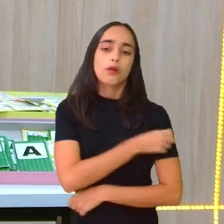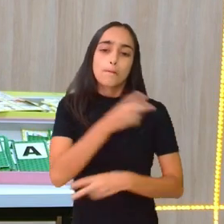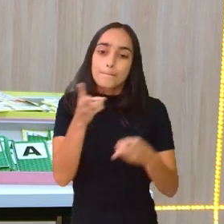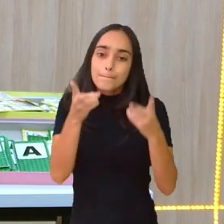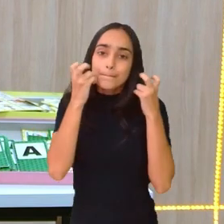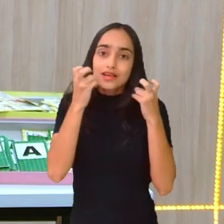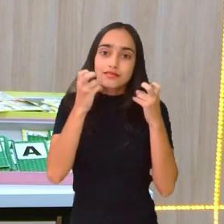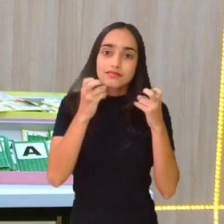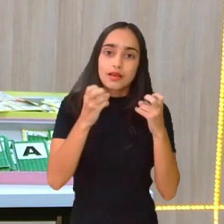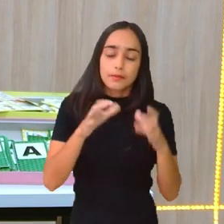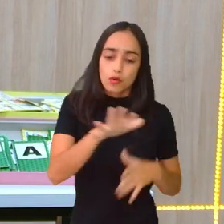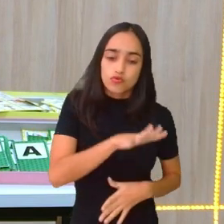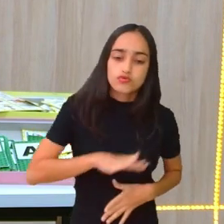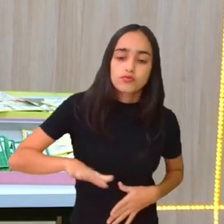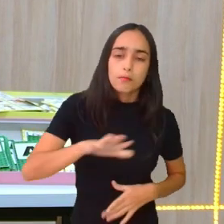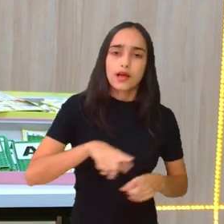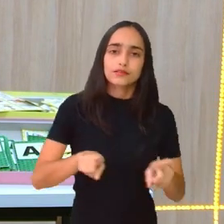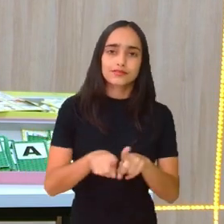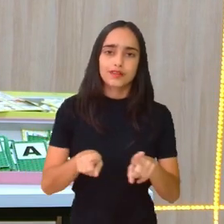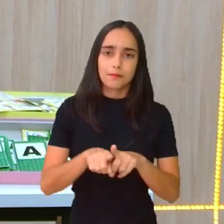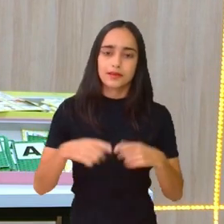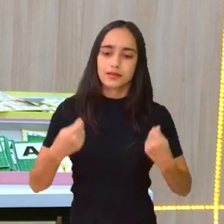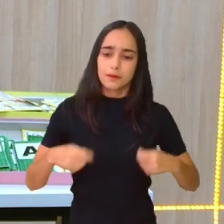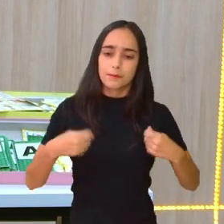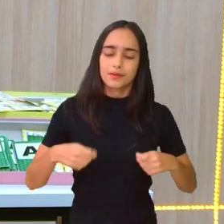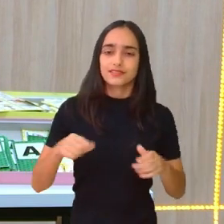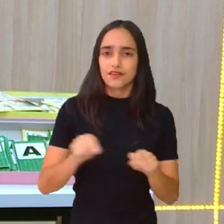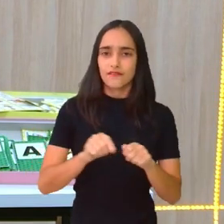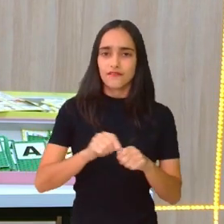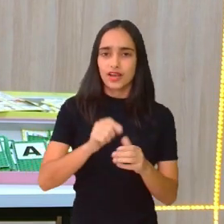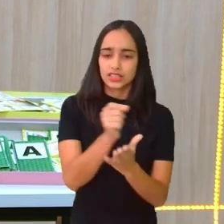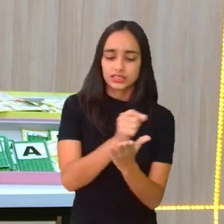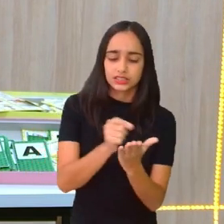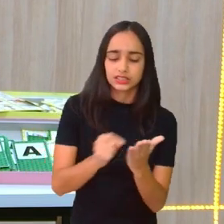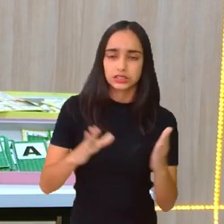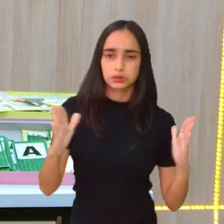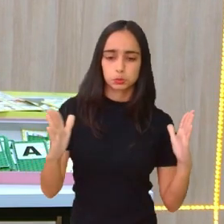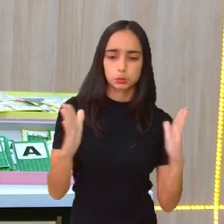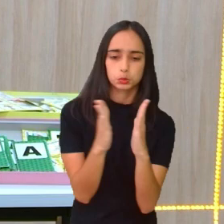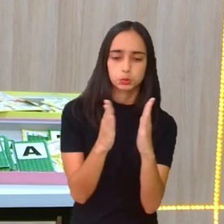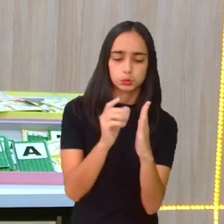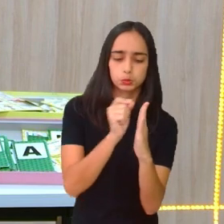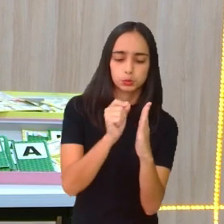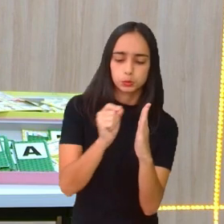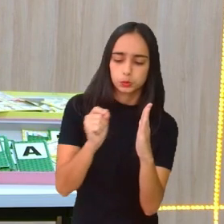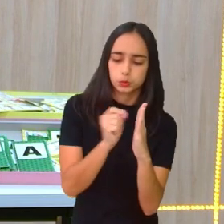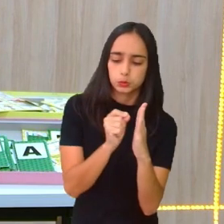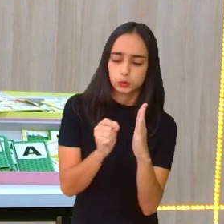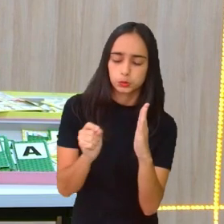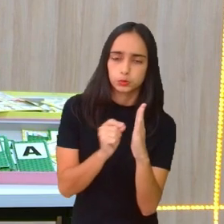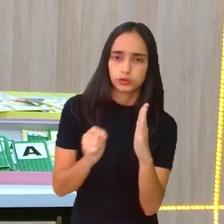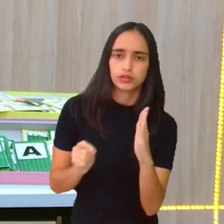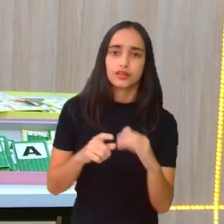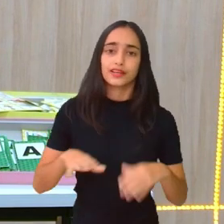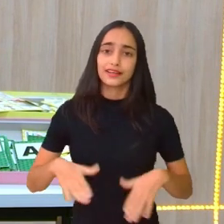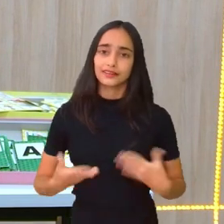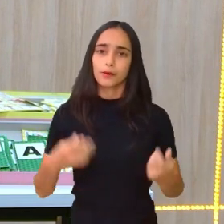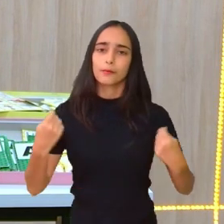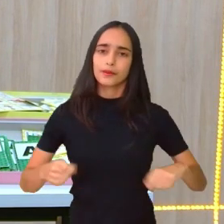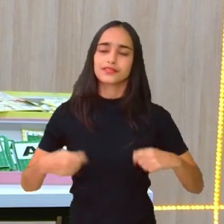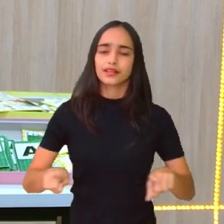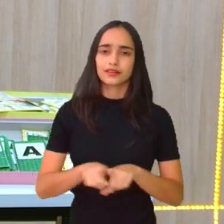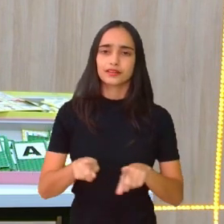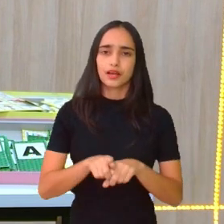aquele espaço delimitado é o espaço onde ele vai fazer sua escrita. Então, a uniformidade no tamanho das letras. Então, além da